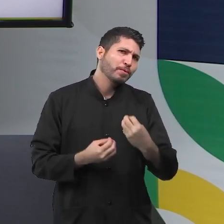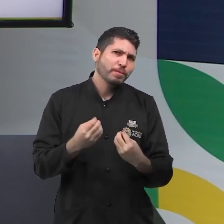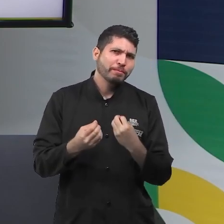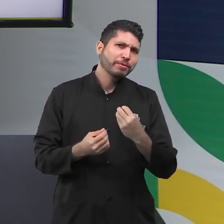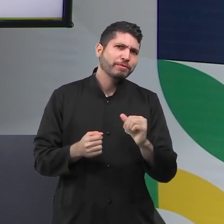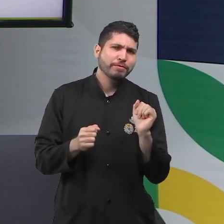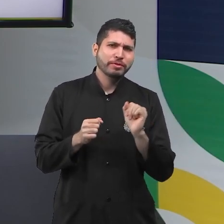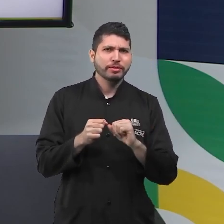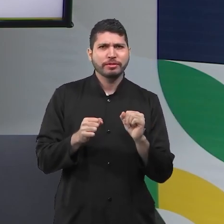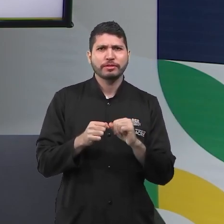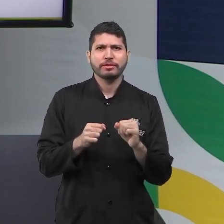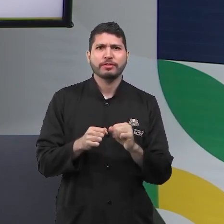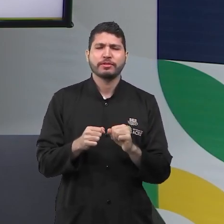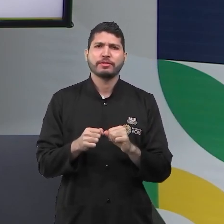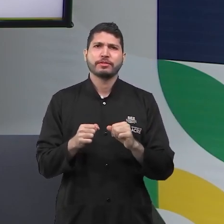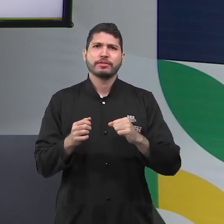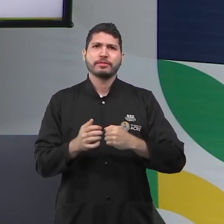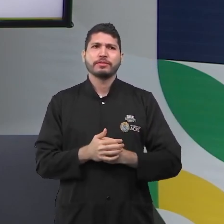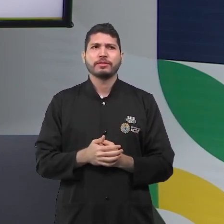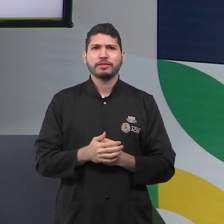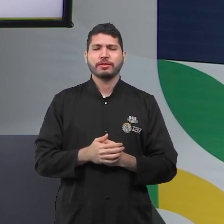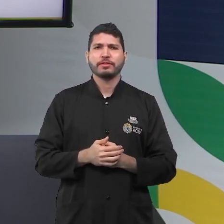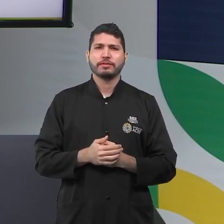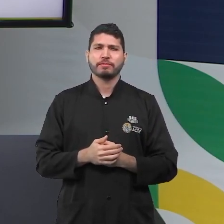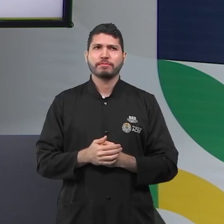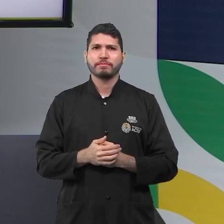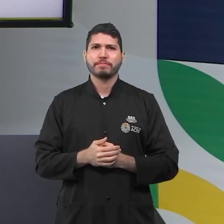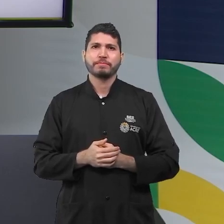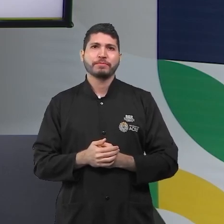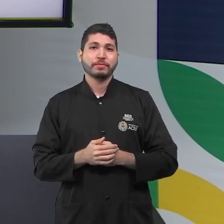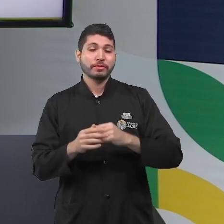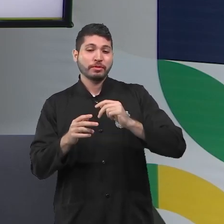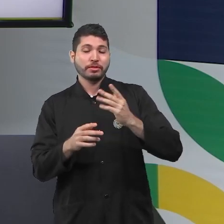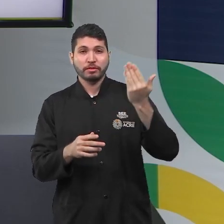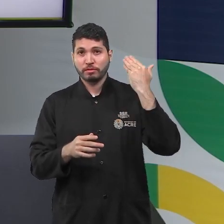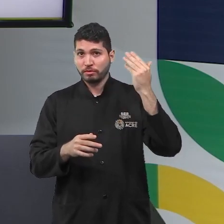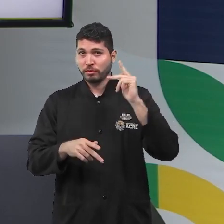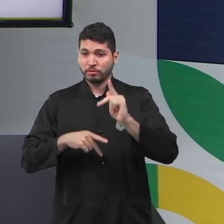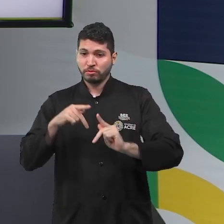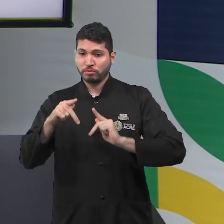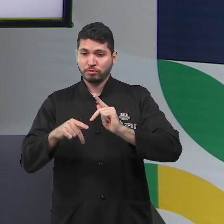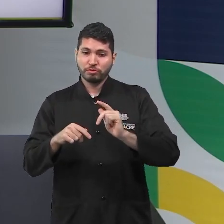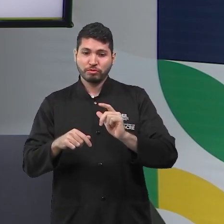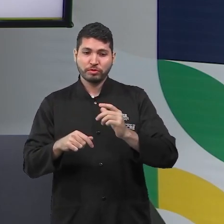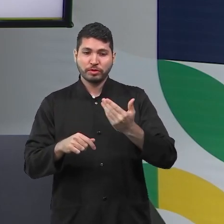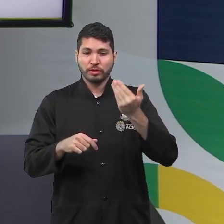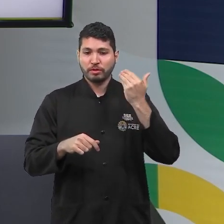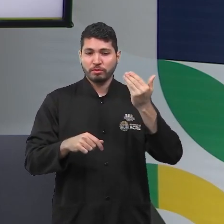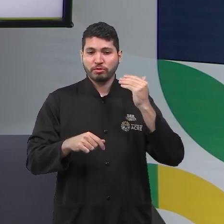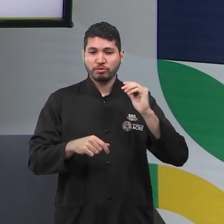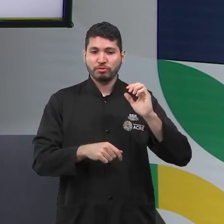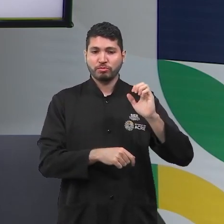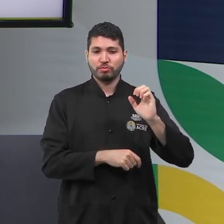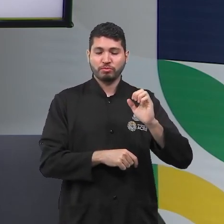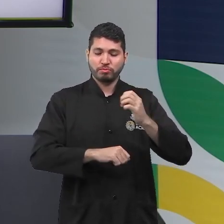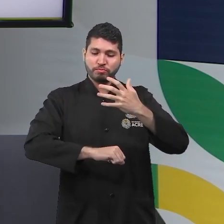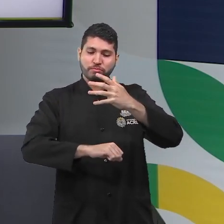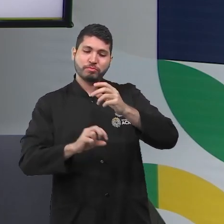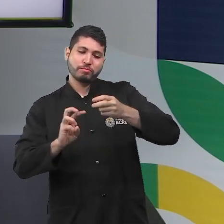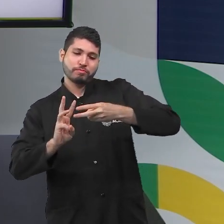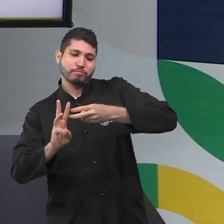populações locais? Então, as populações, quando enfrentavam o colonizador, passavam a